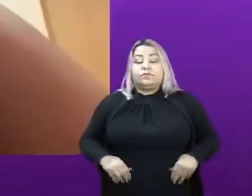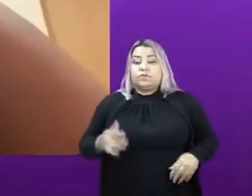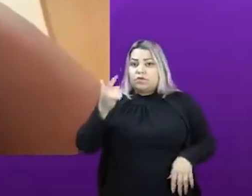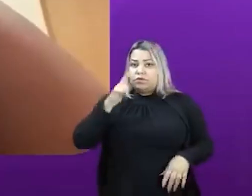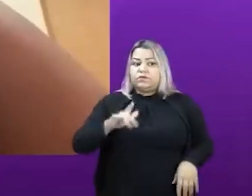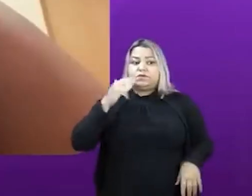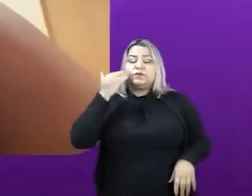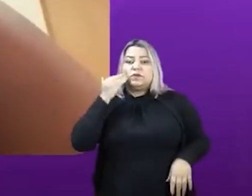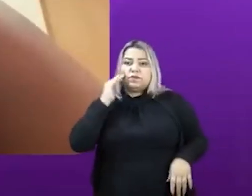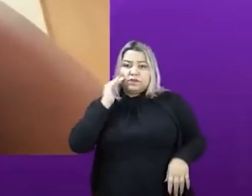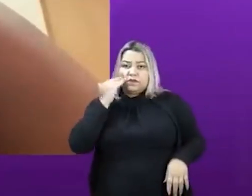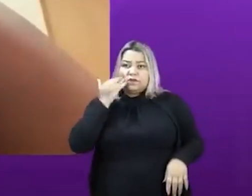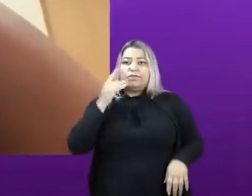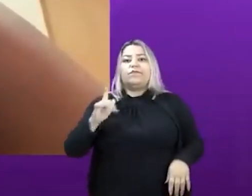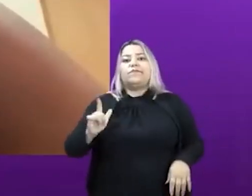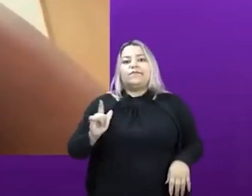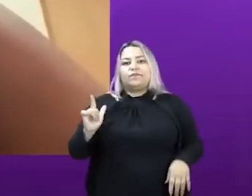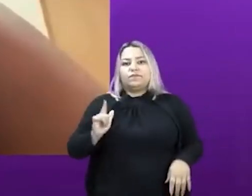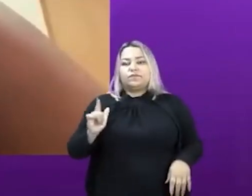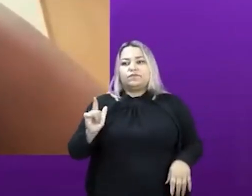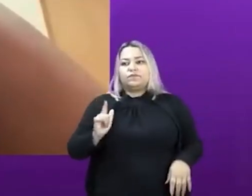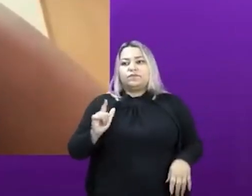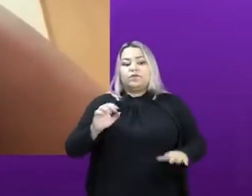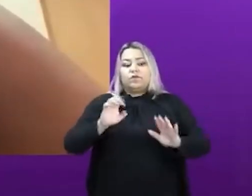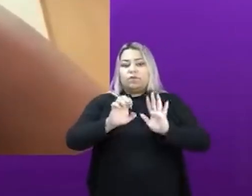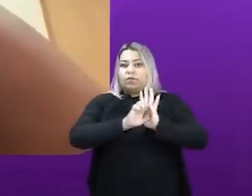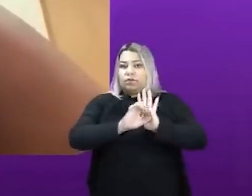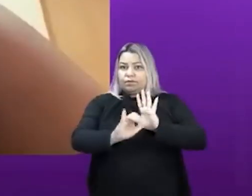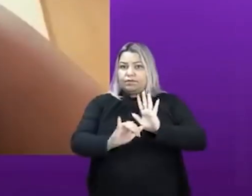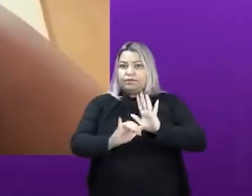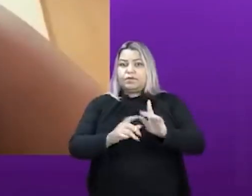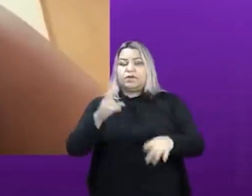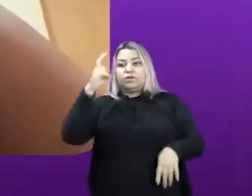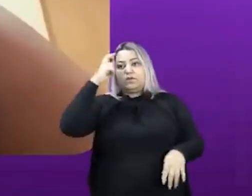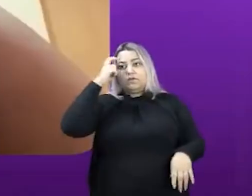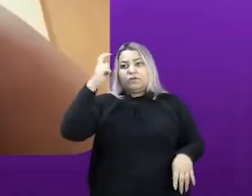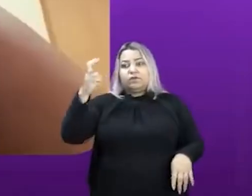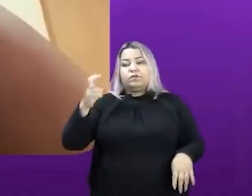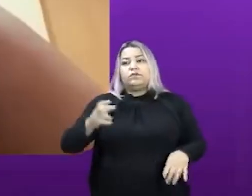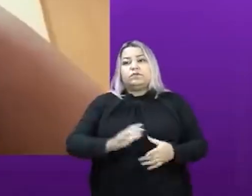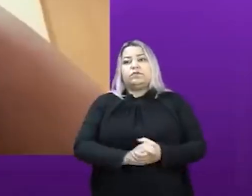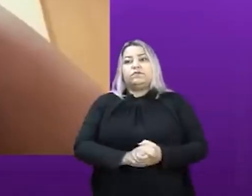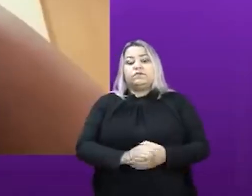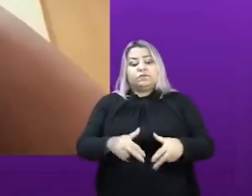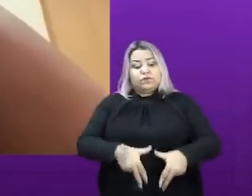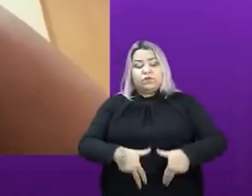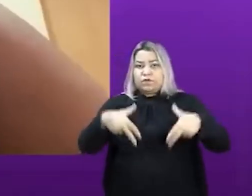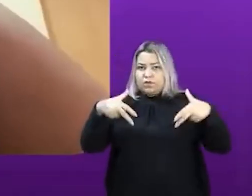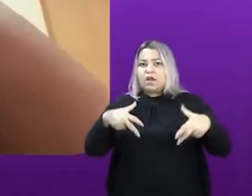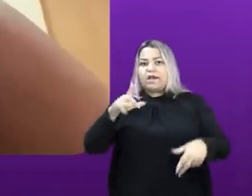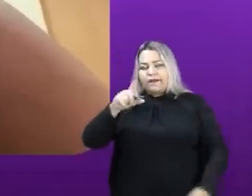conseguimos entender que aqui havia um edital que era para a cultura. Lógico que o hip hop é